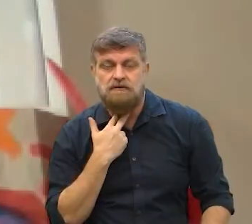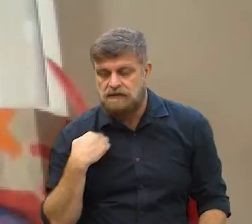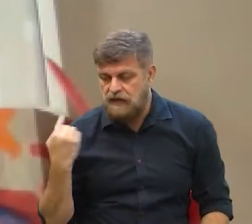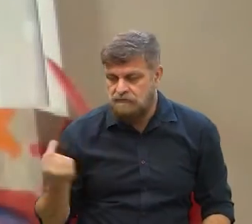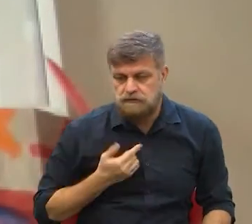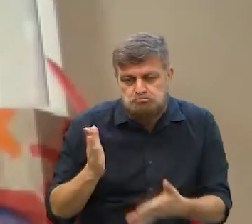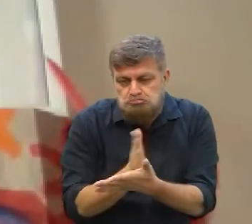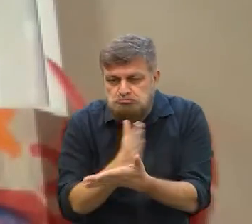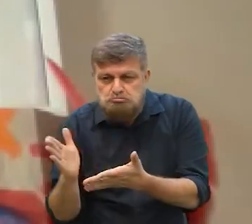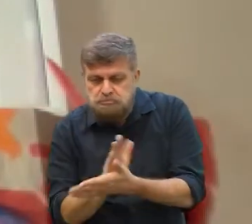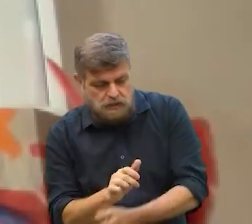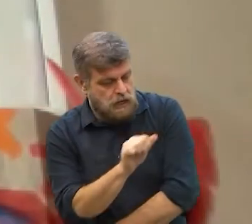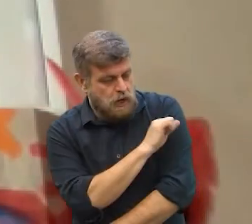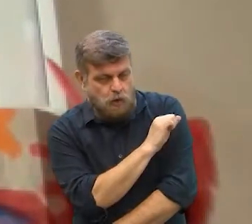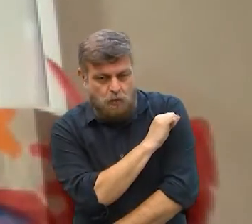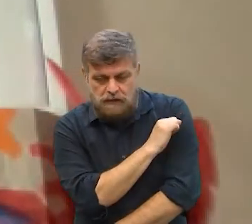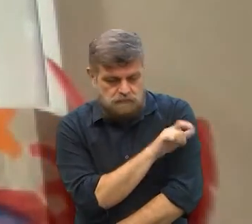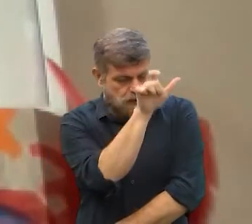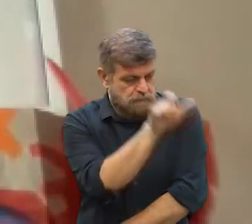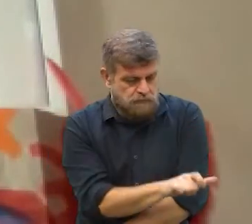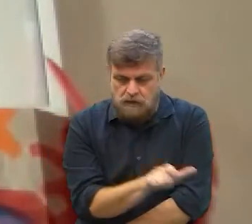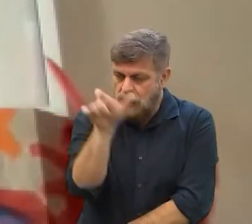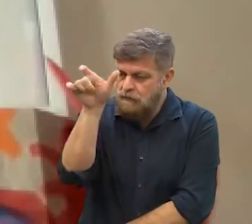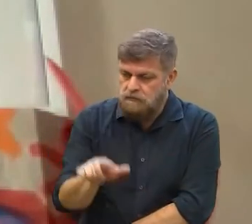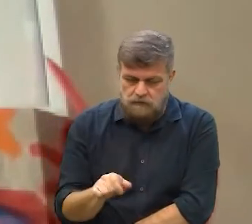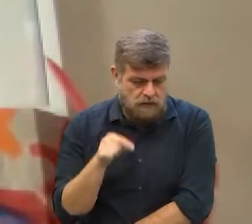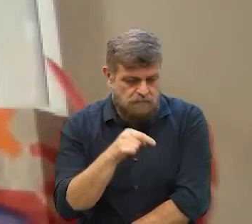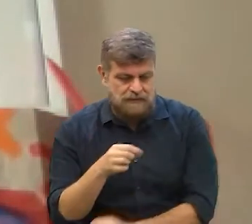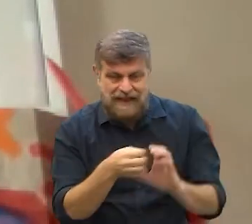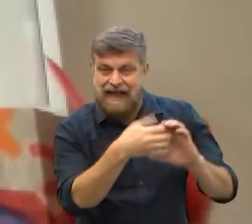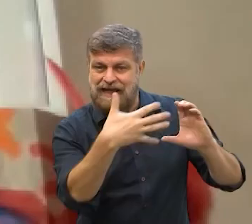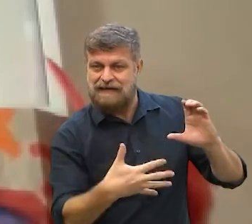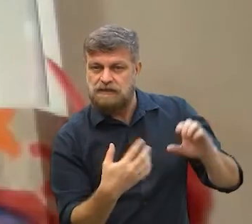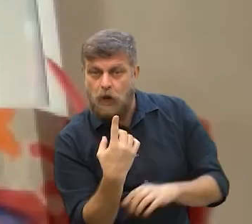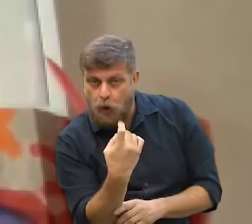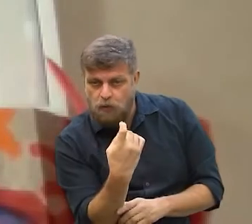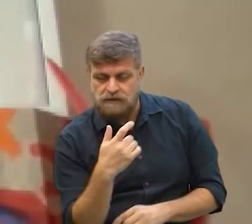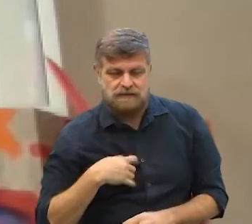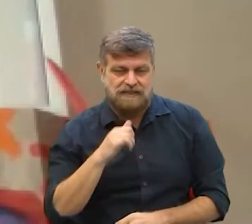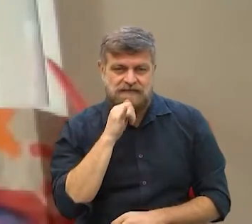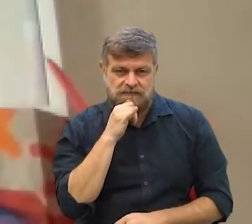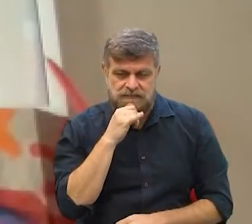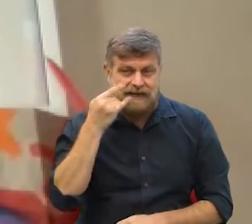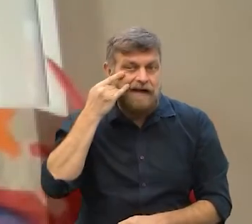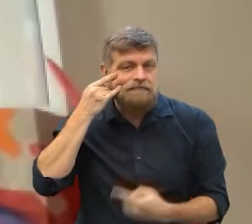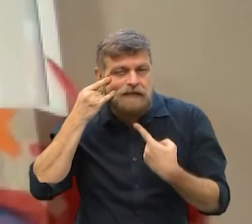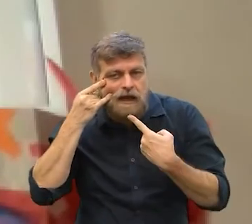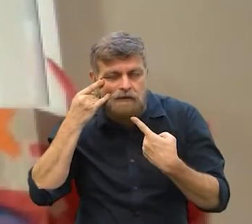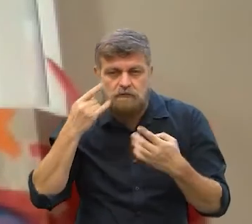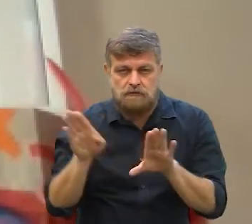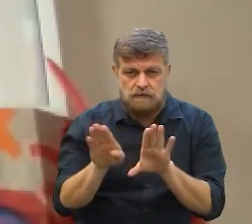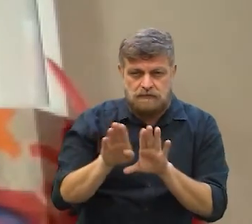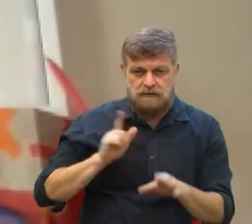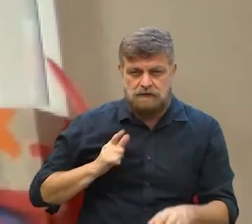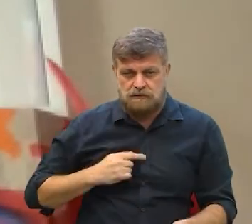gente distinguir um aluno do outro por um único atributo, como a síndrome de Down,